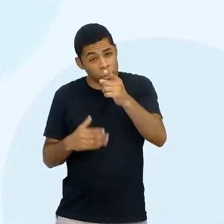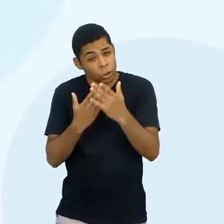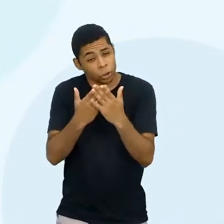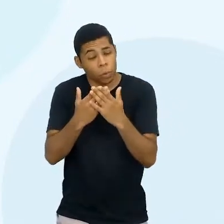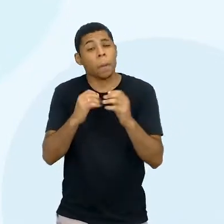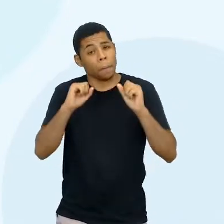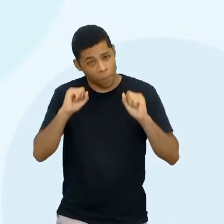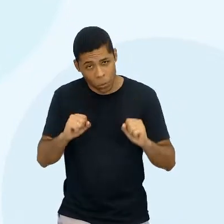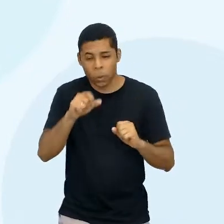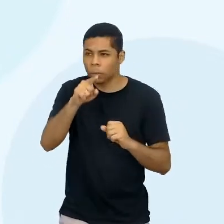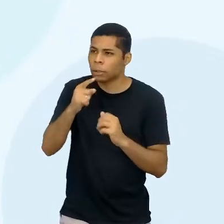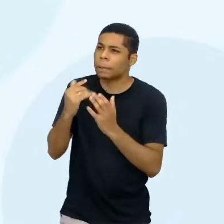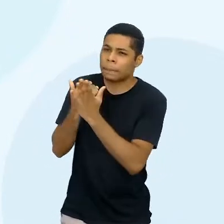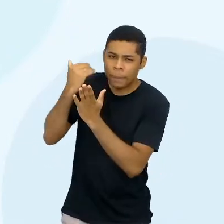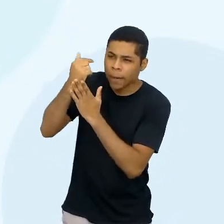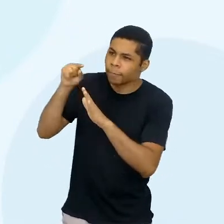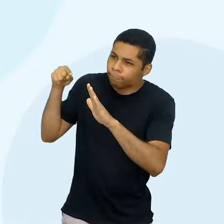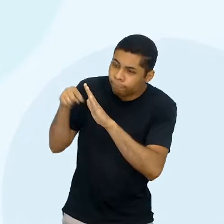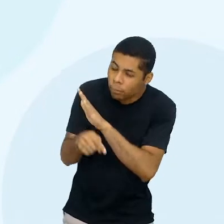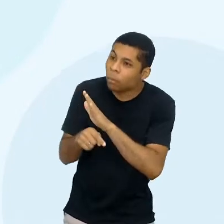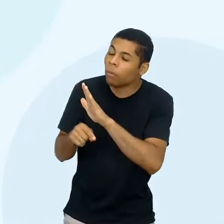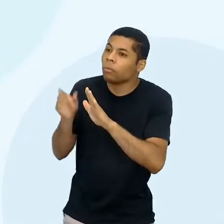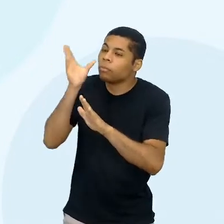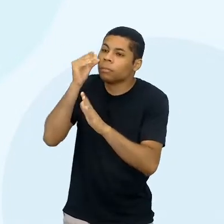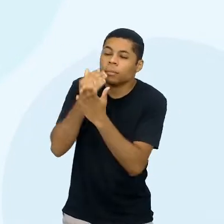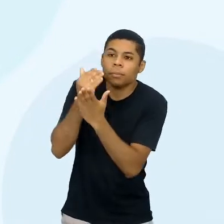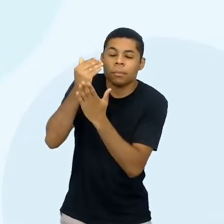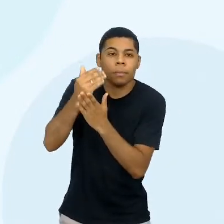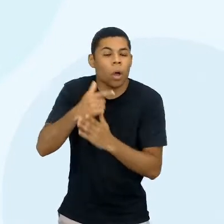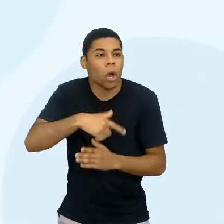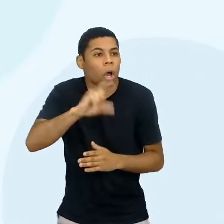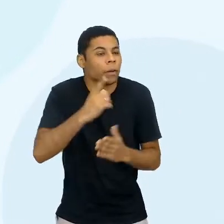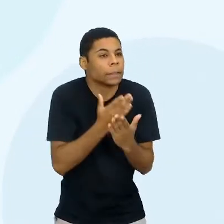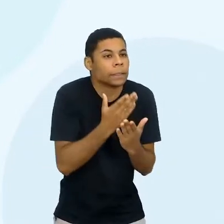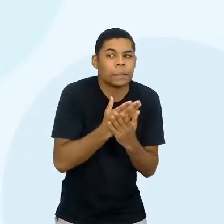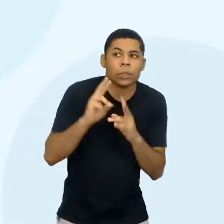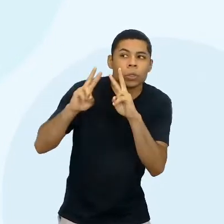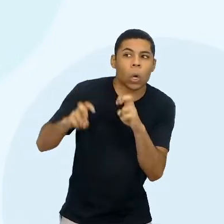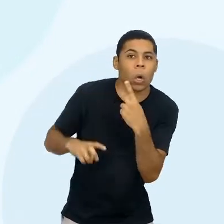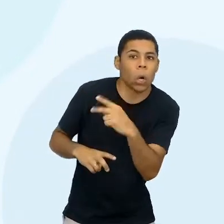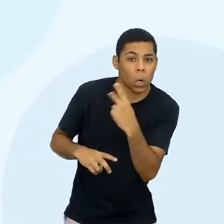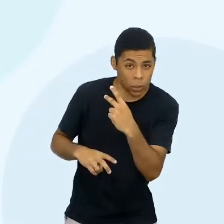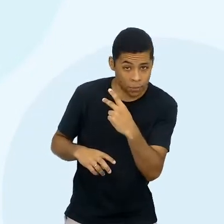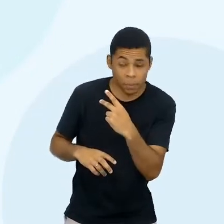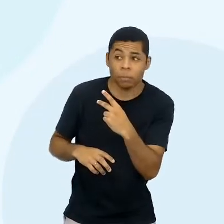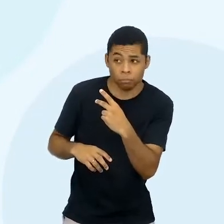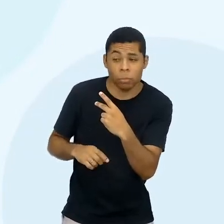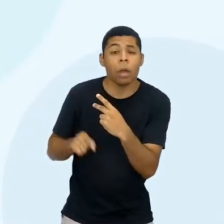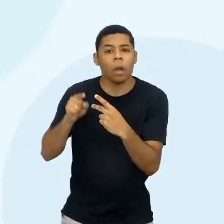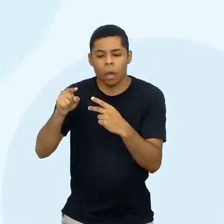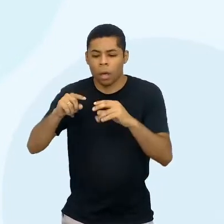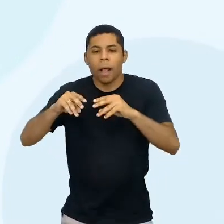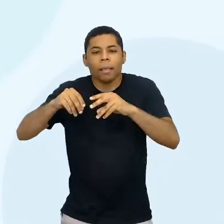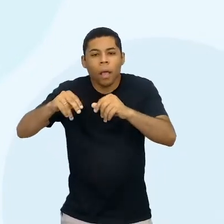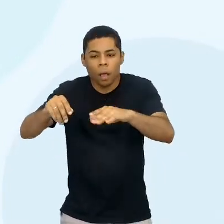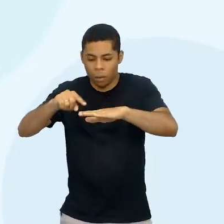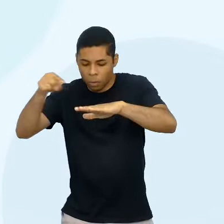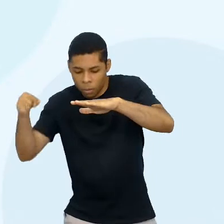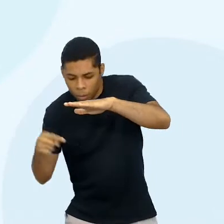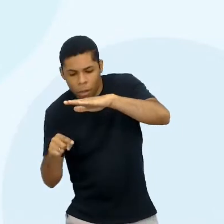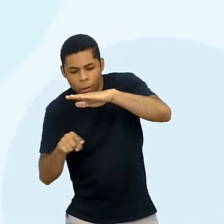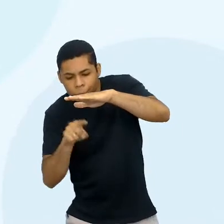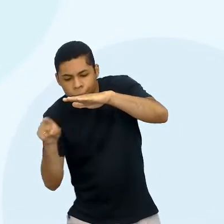nos processos de formação das rochas, sua composição e distribuição na superfície.